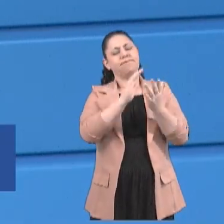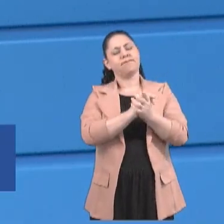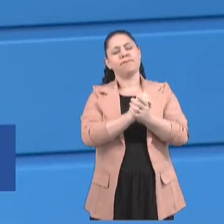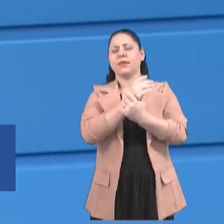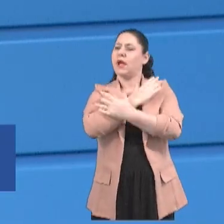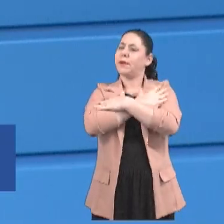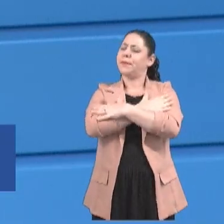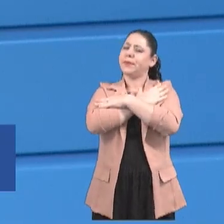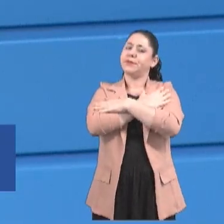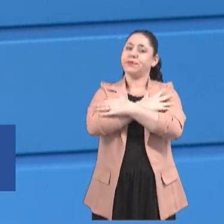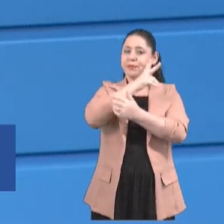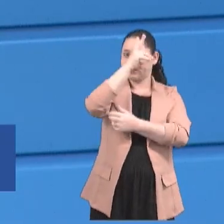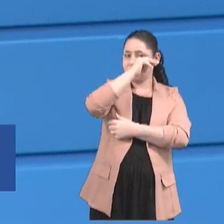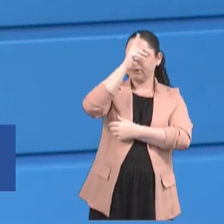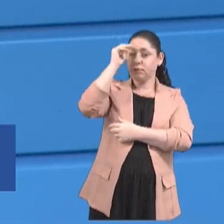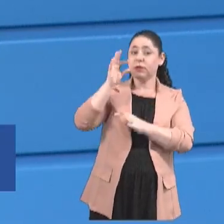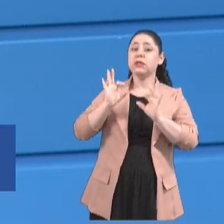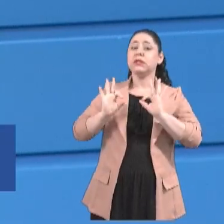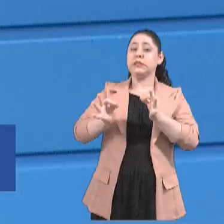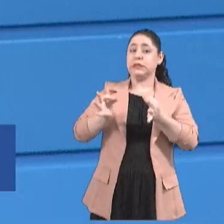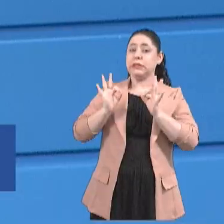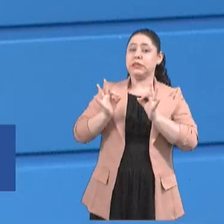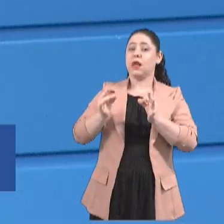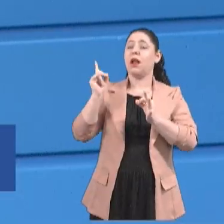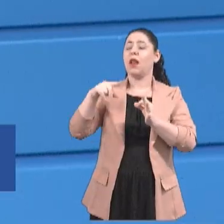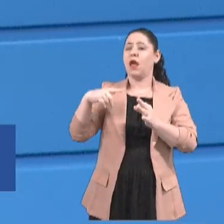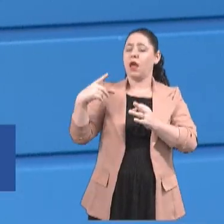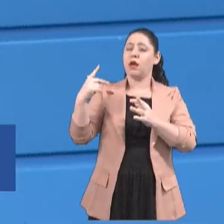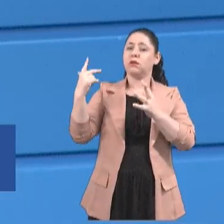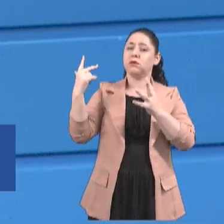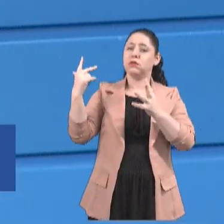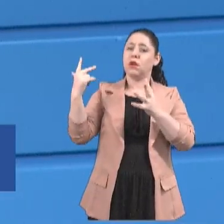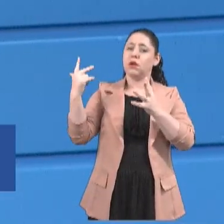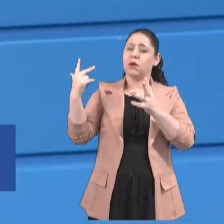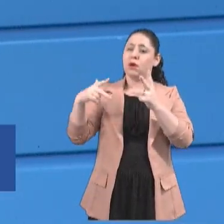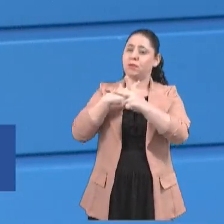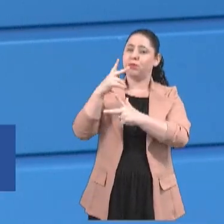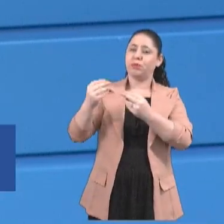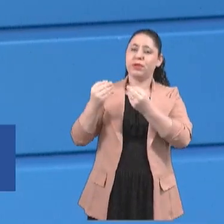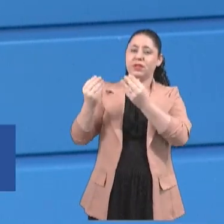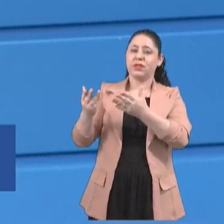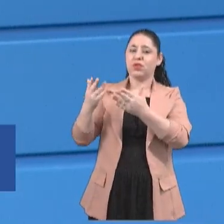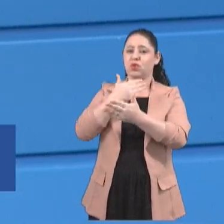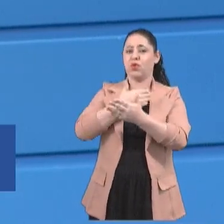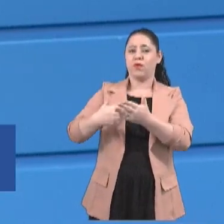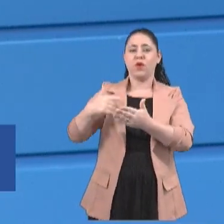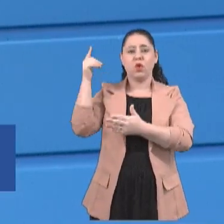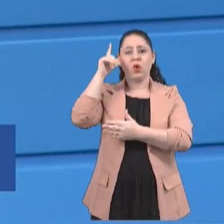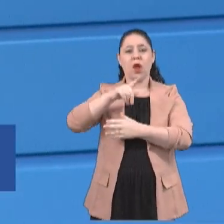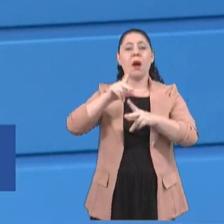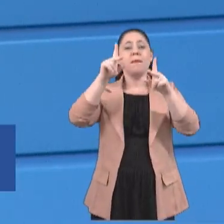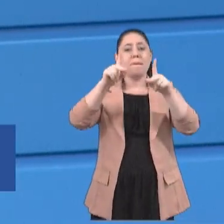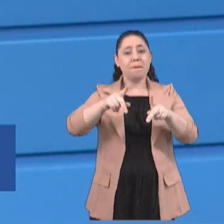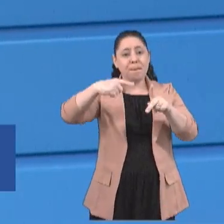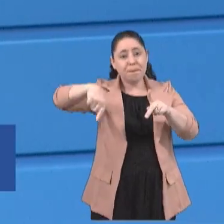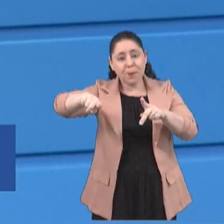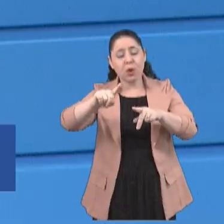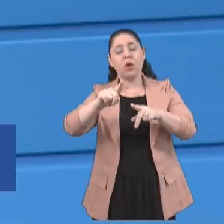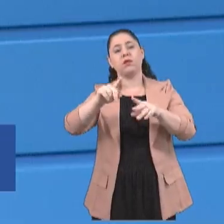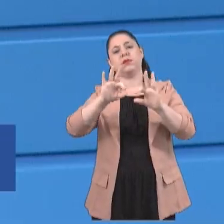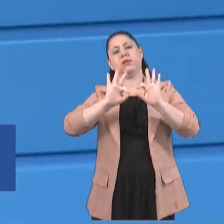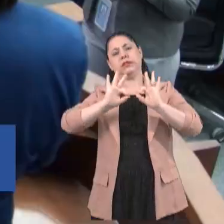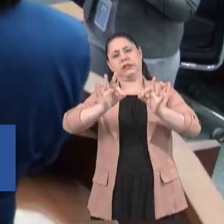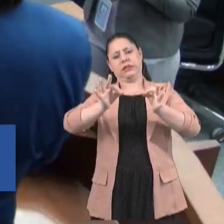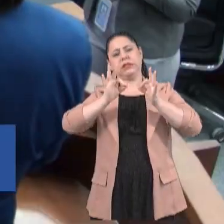grande abraço na nossa prefeita, com certeza é um belíssimo presente que o governo do estado concede ao povo